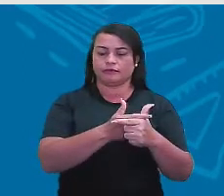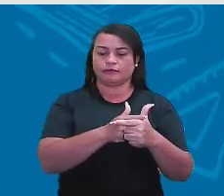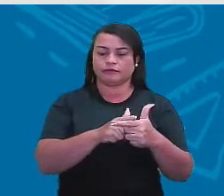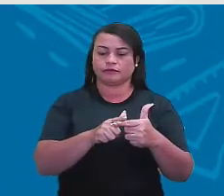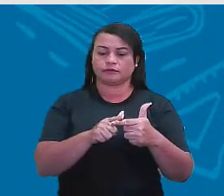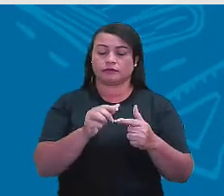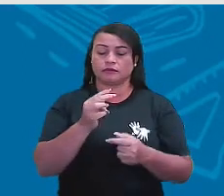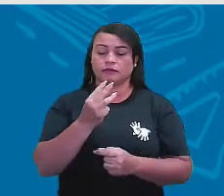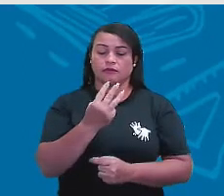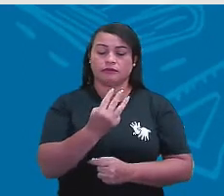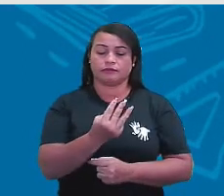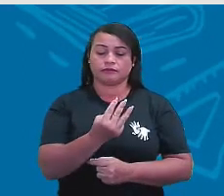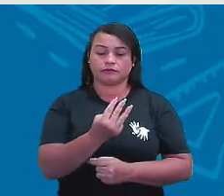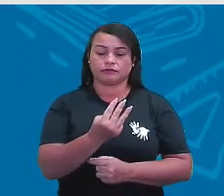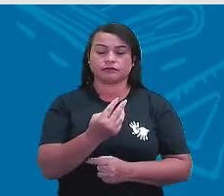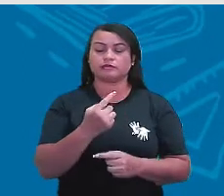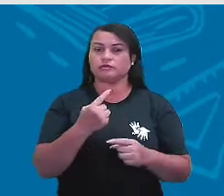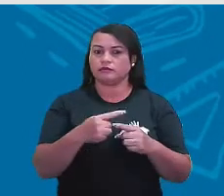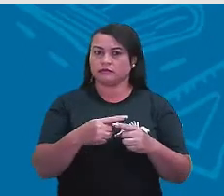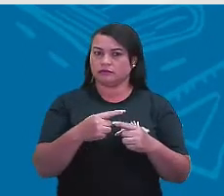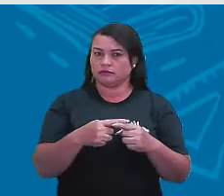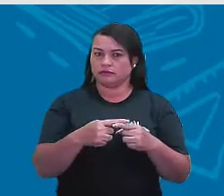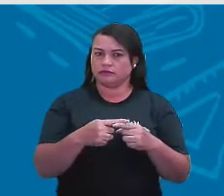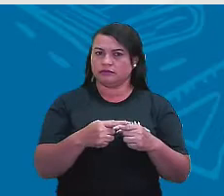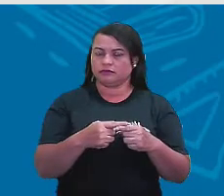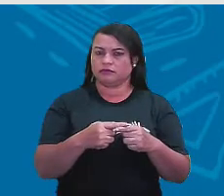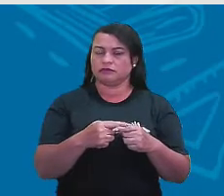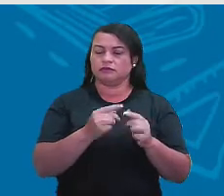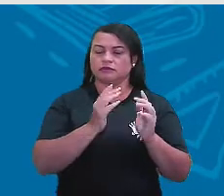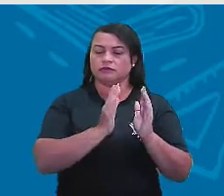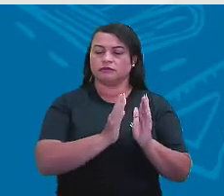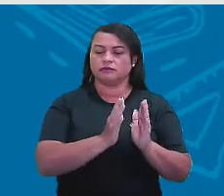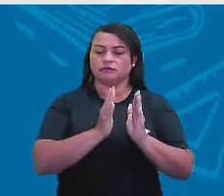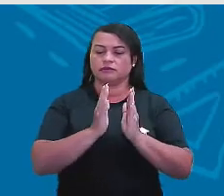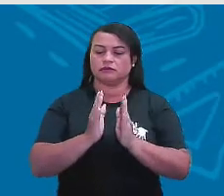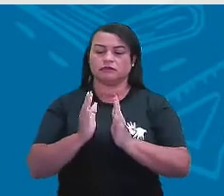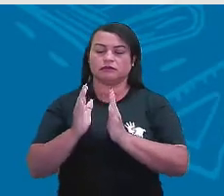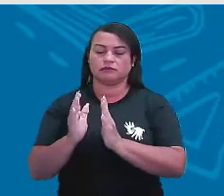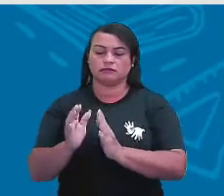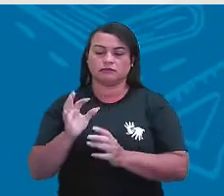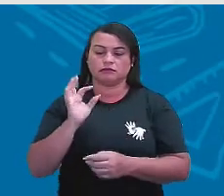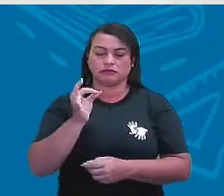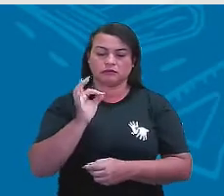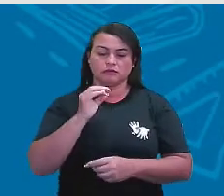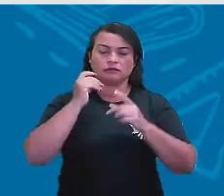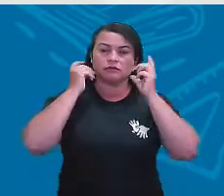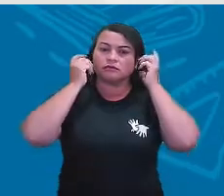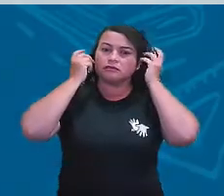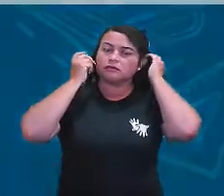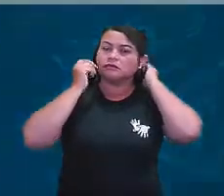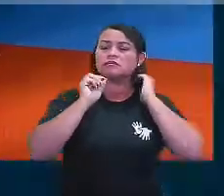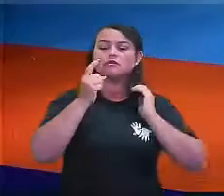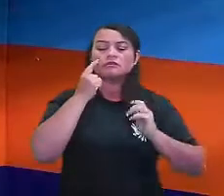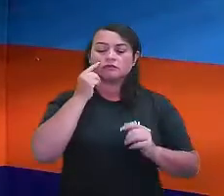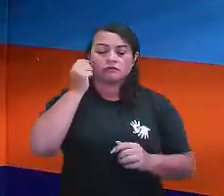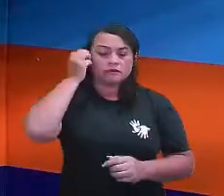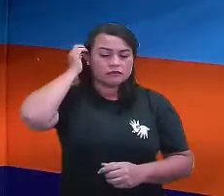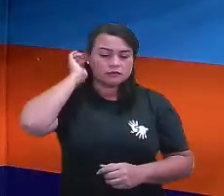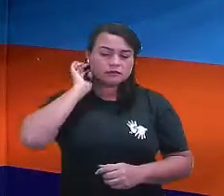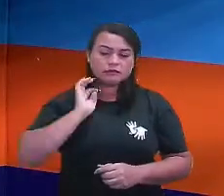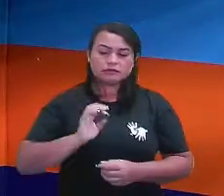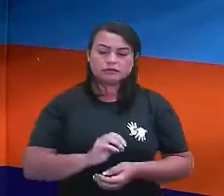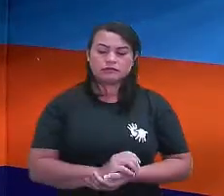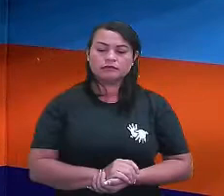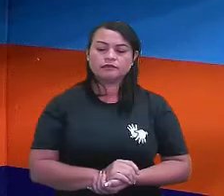dividir por 3, porque eu quero dividir em 3 pacotinhos, tá certo? Então, a gente arma a nossa continha.